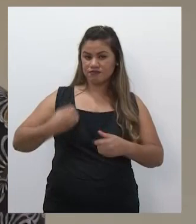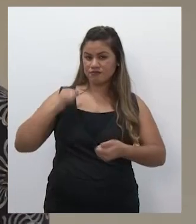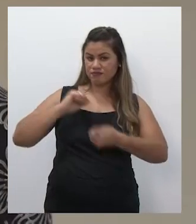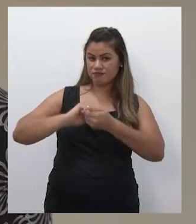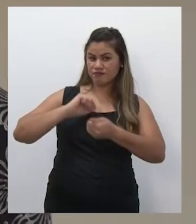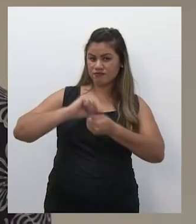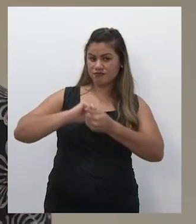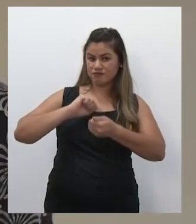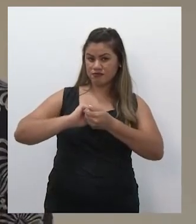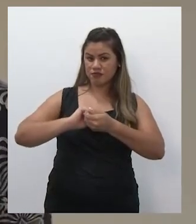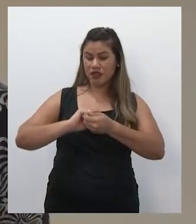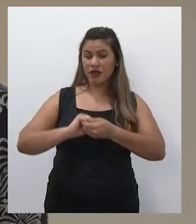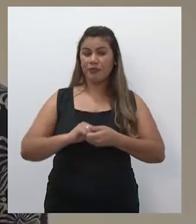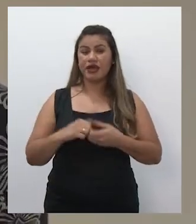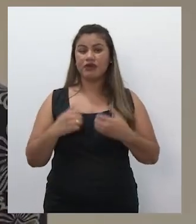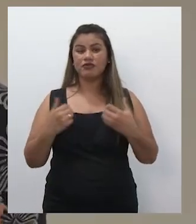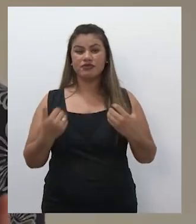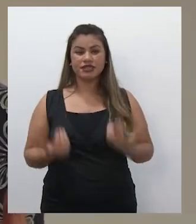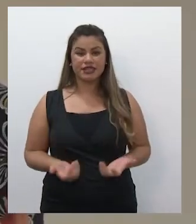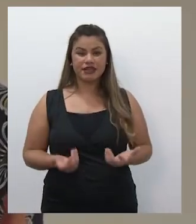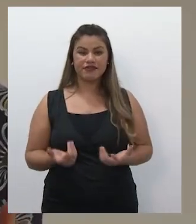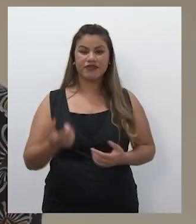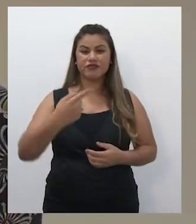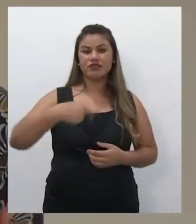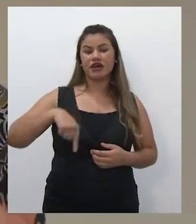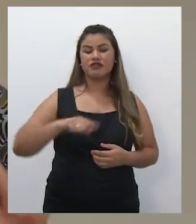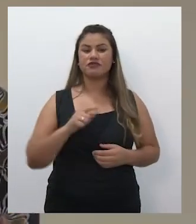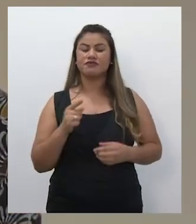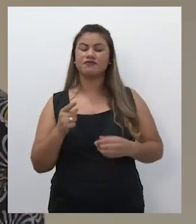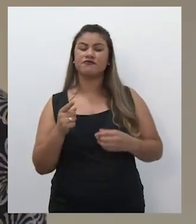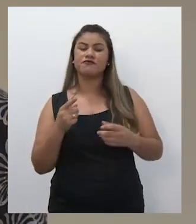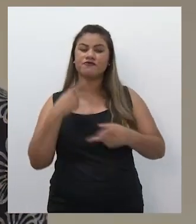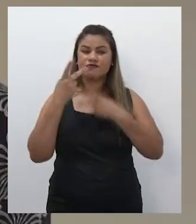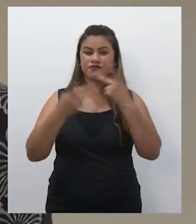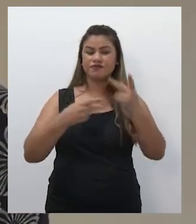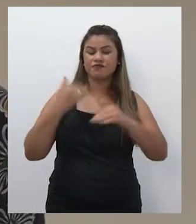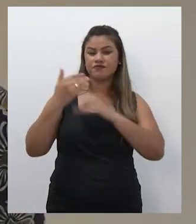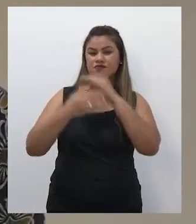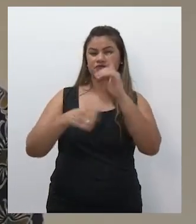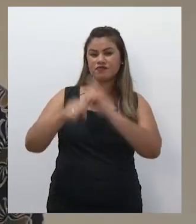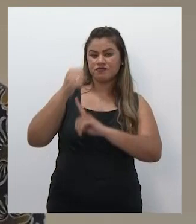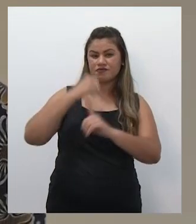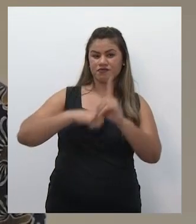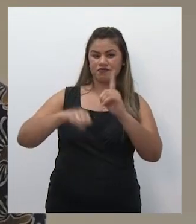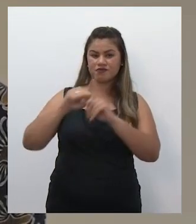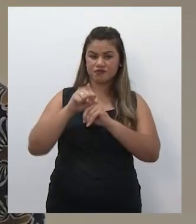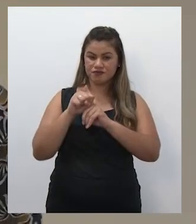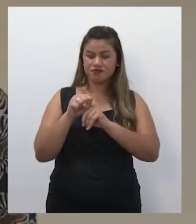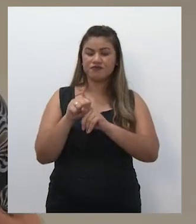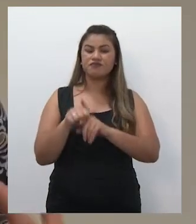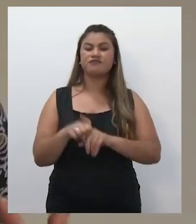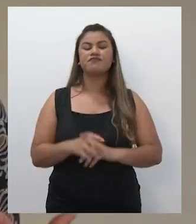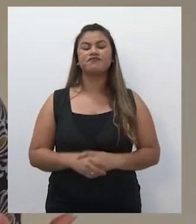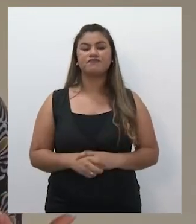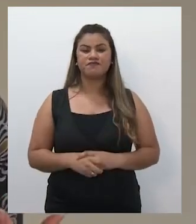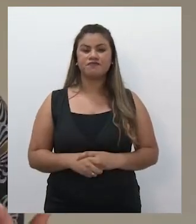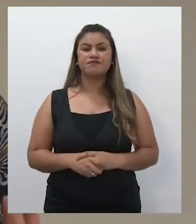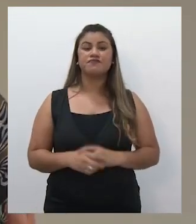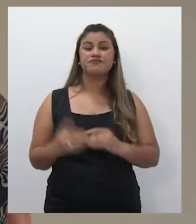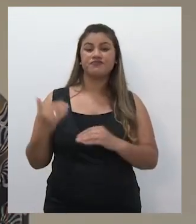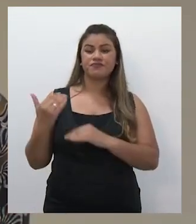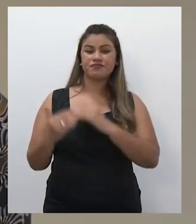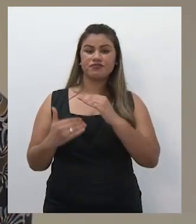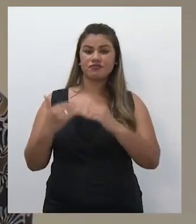A nona competência, ela fala muito do desenvolvimento social, ou seja, desenvolver